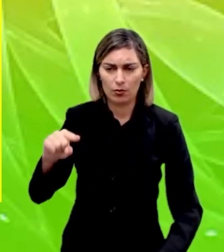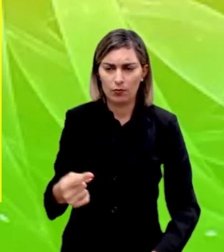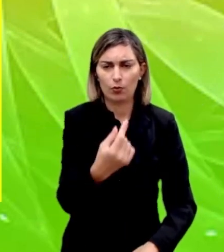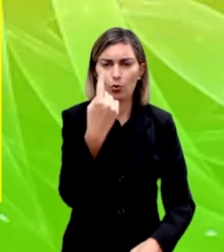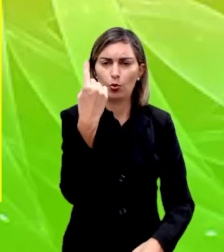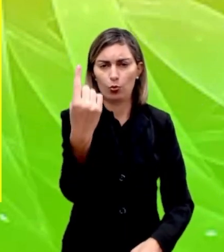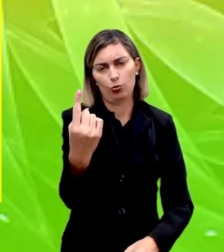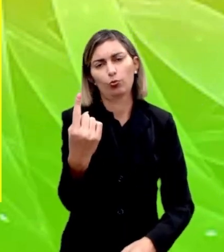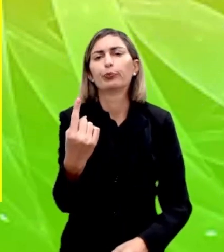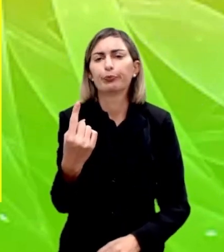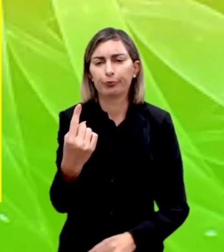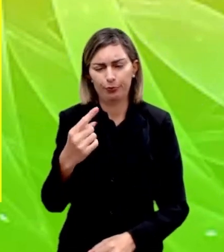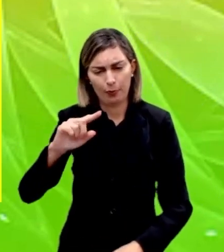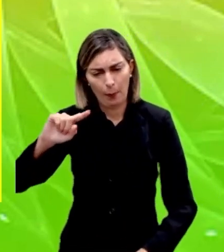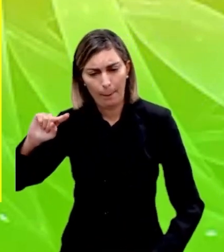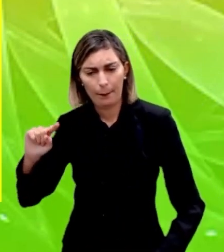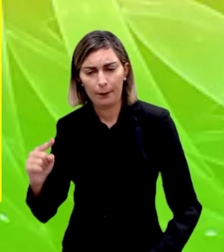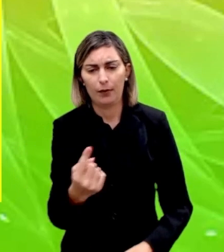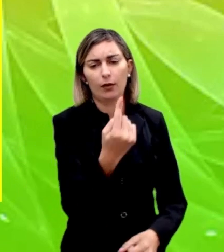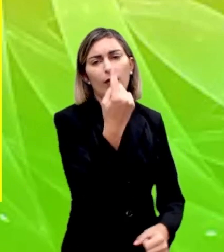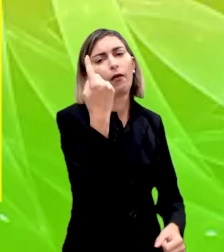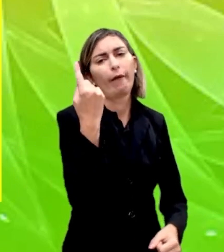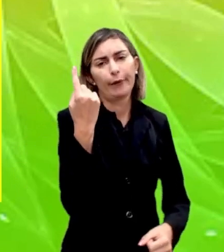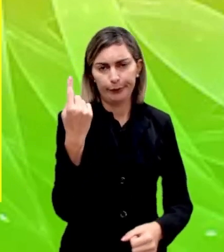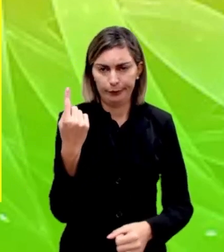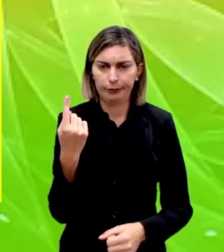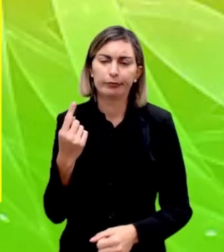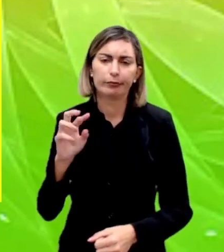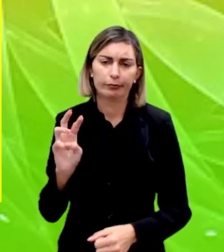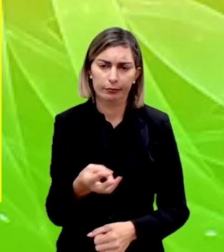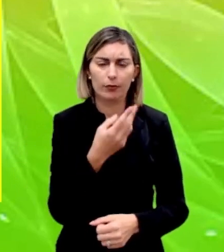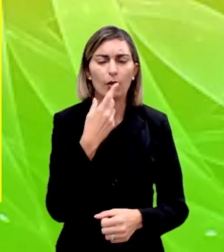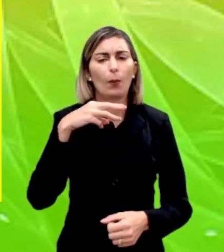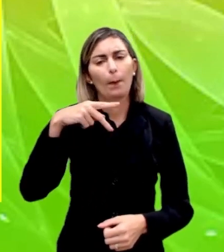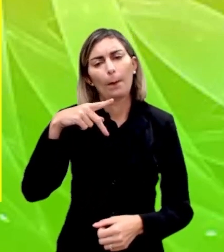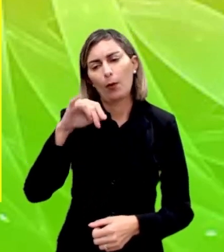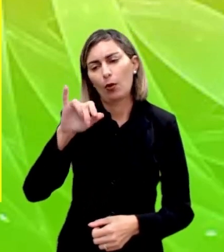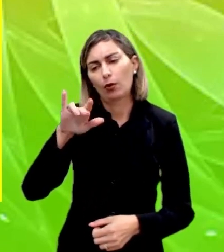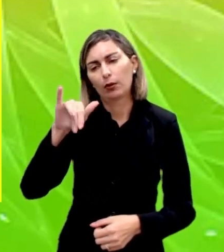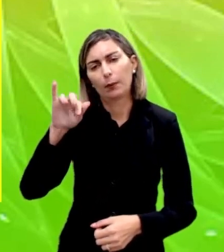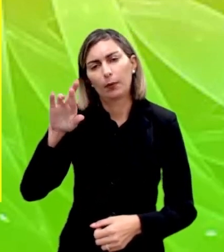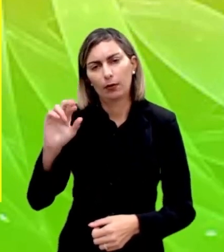6,1 milhão de polímeros vindo